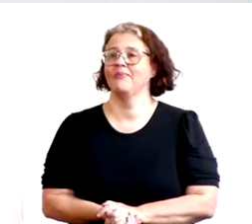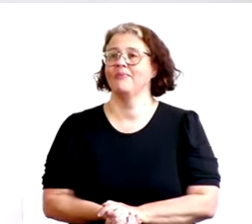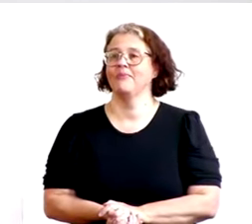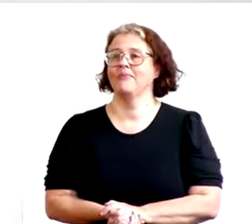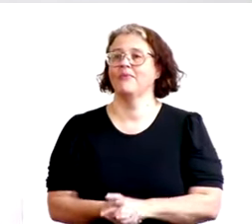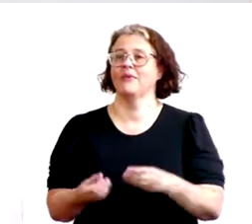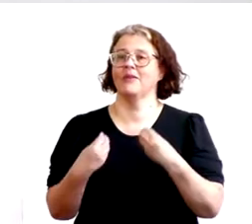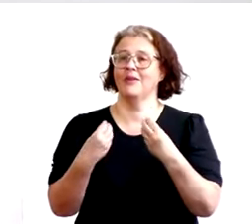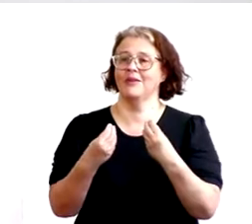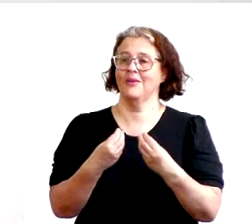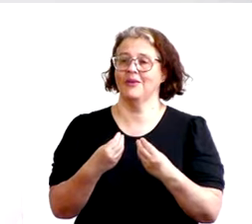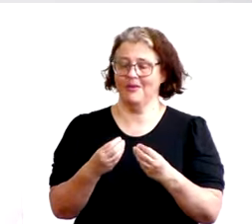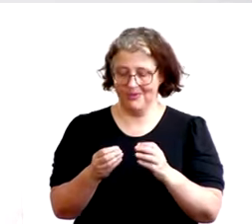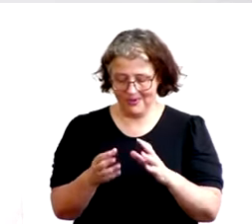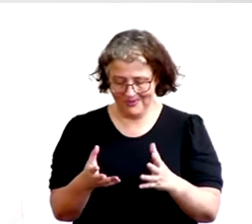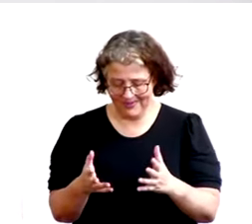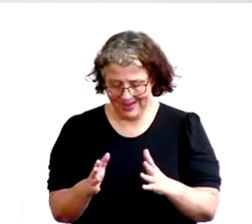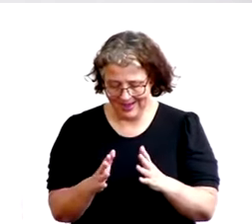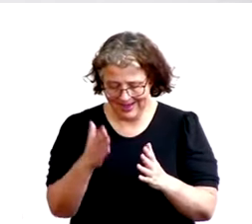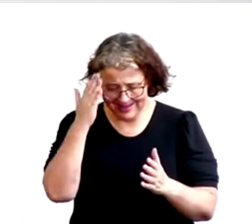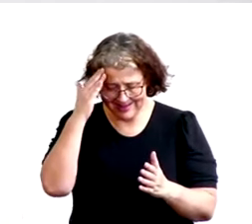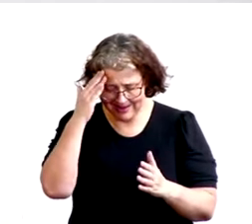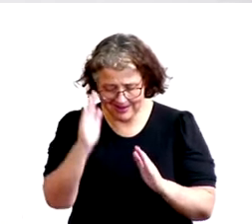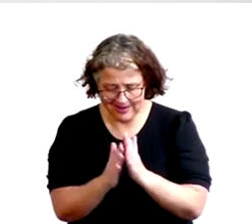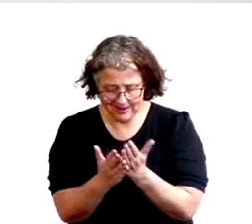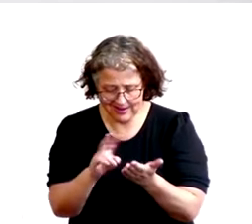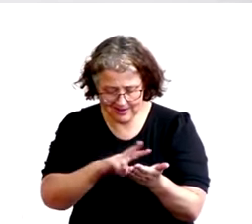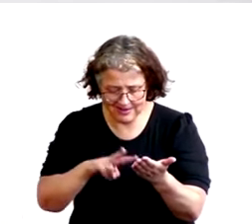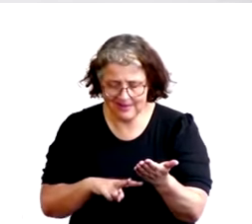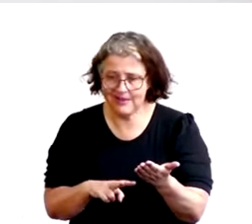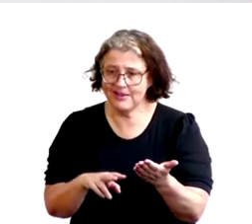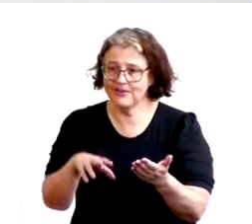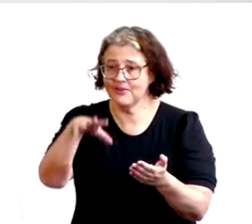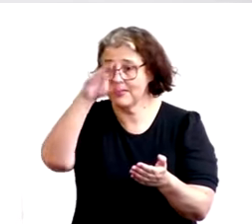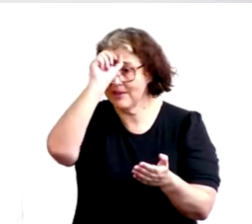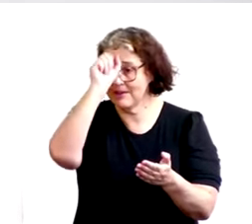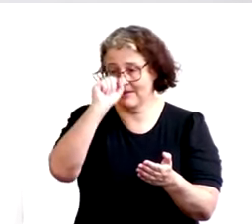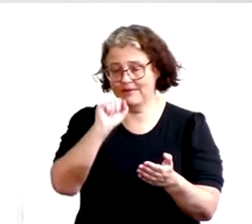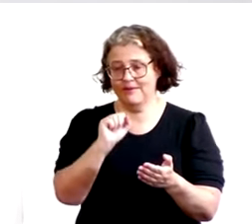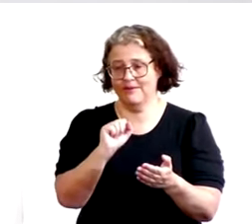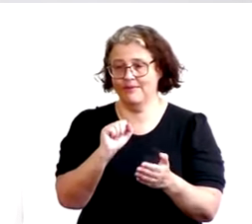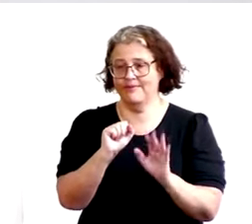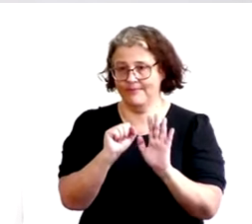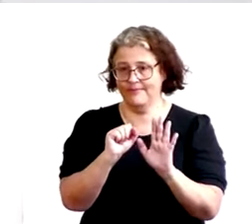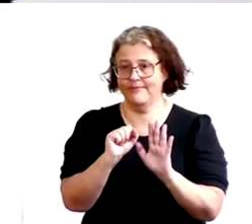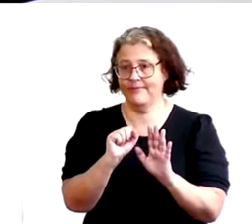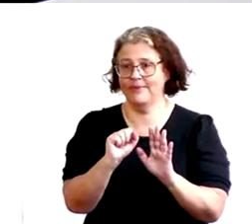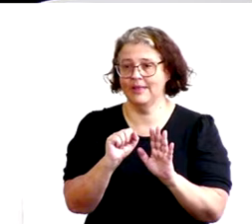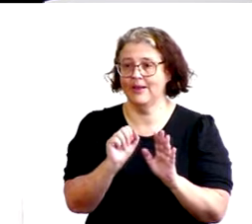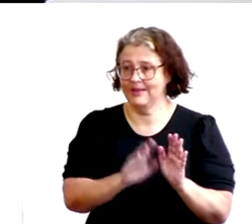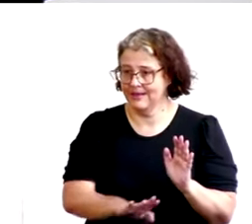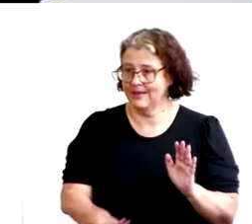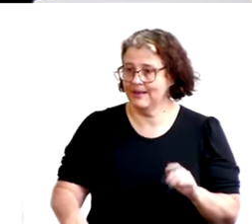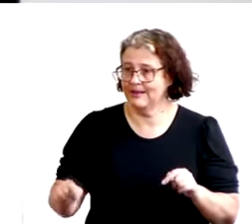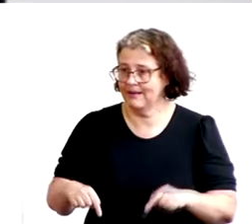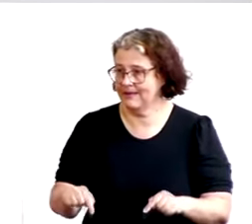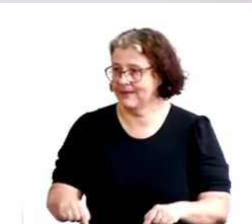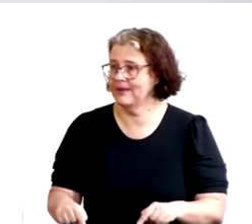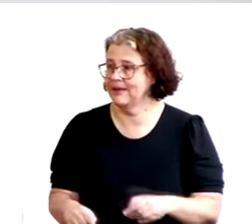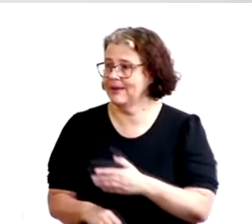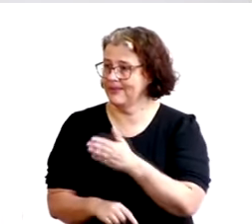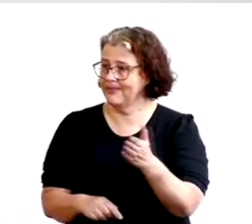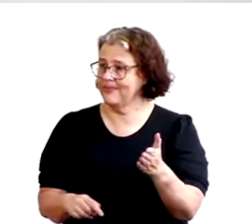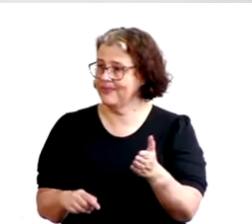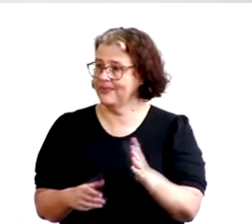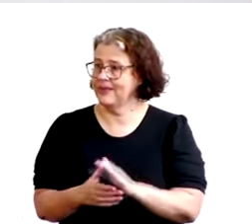retirar desse texto o ensino e gostaria que as crianças que estão aqui presentes e